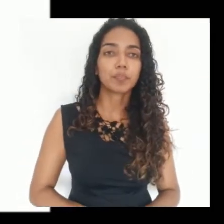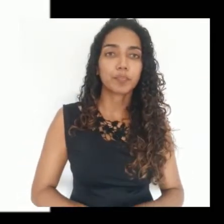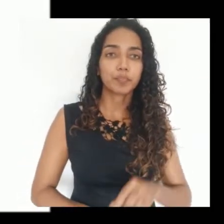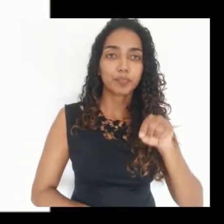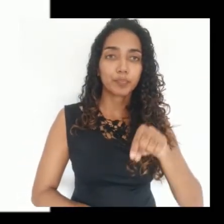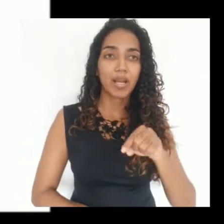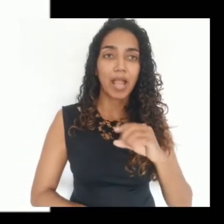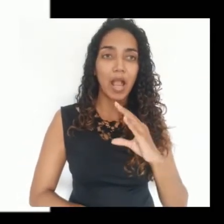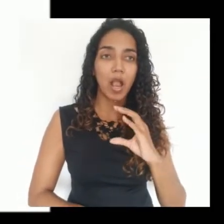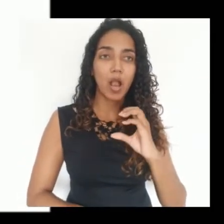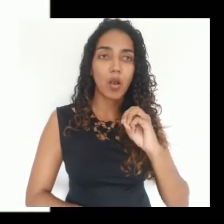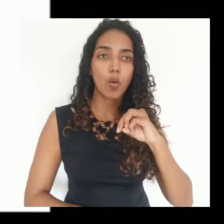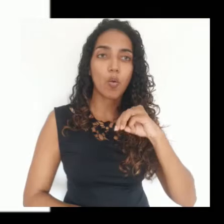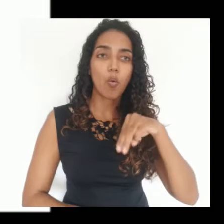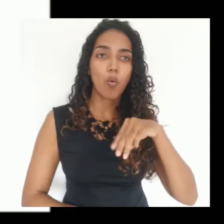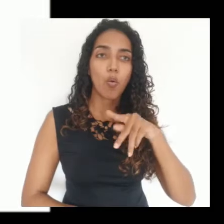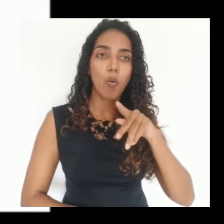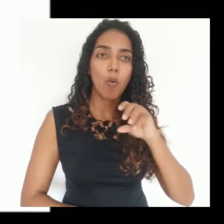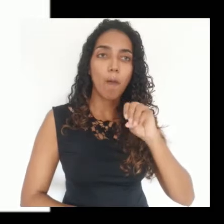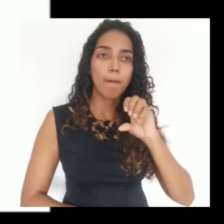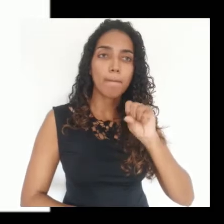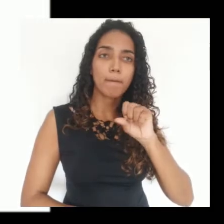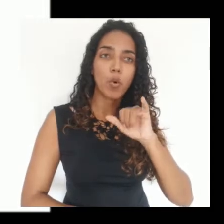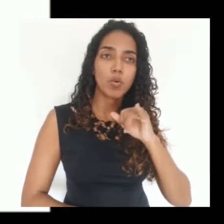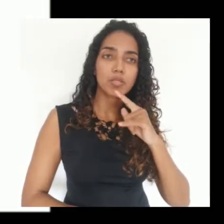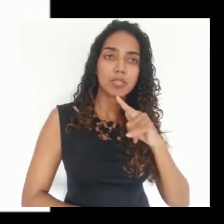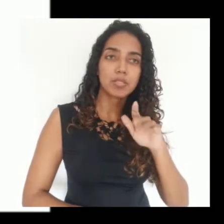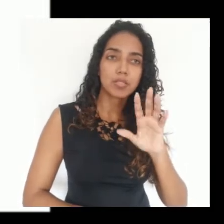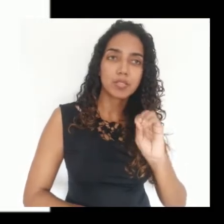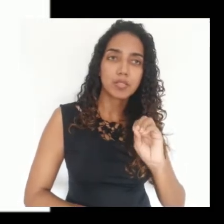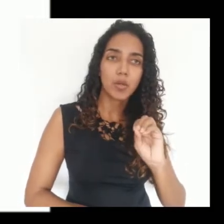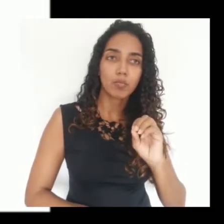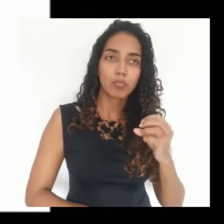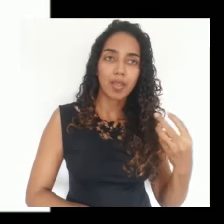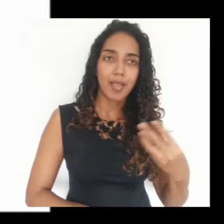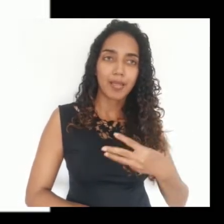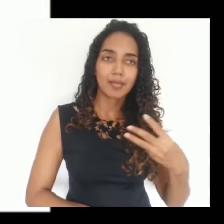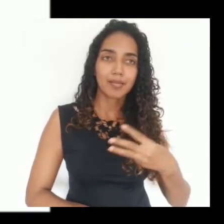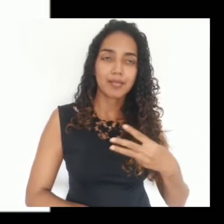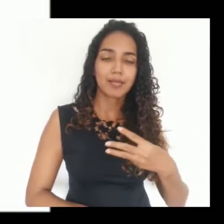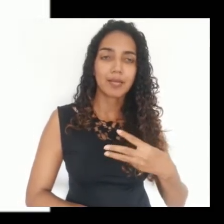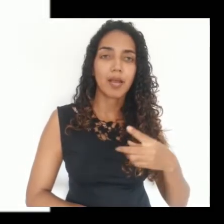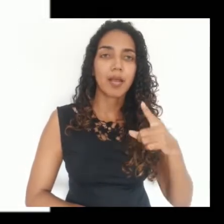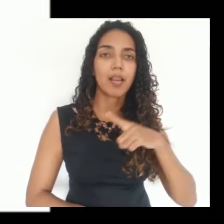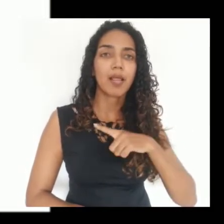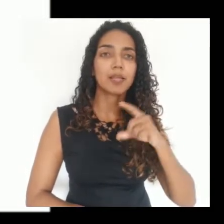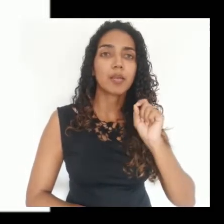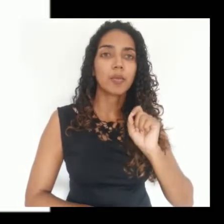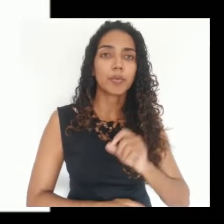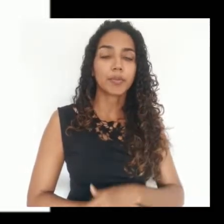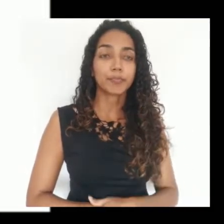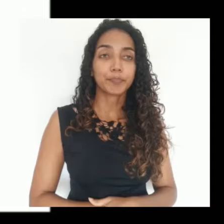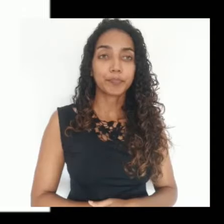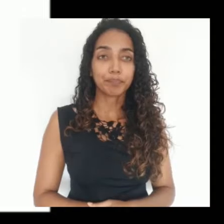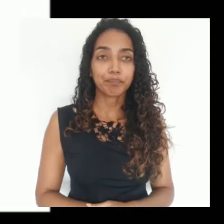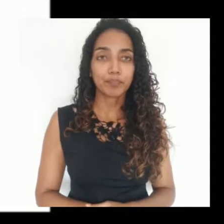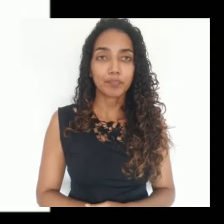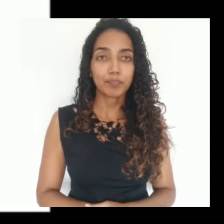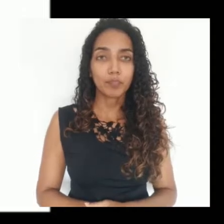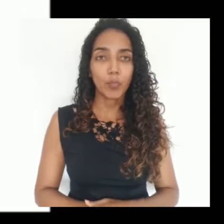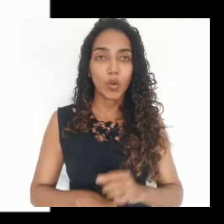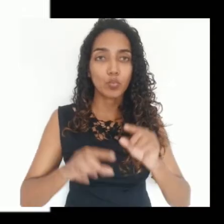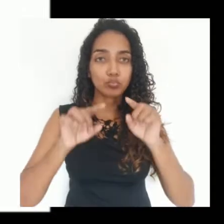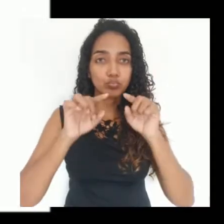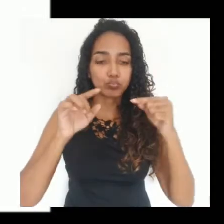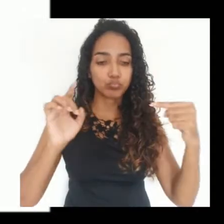composição, que na verdade é um tipo específico de agregação, ela possui aqui na notação dela um